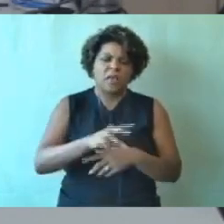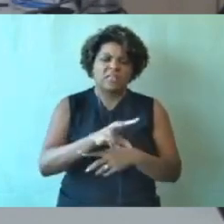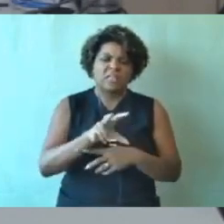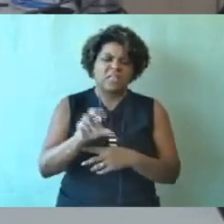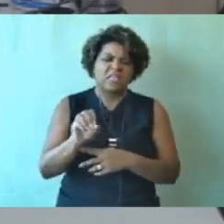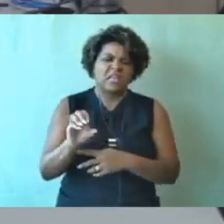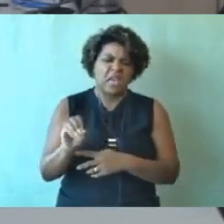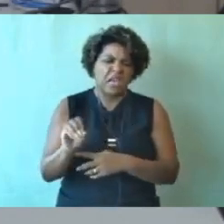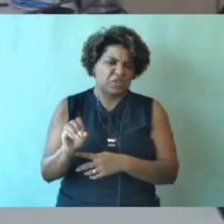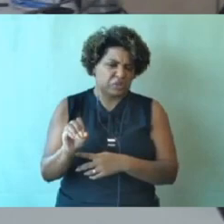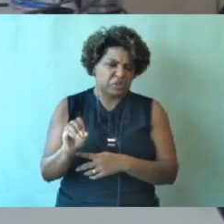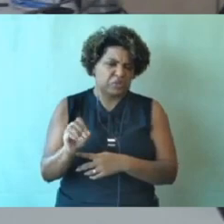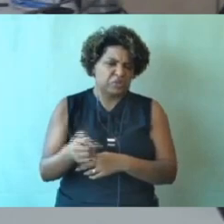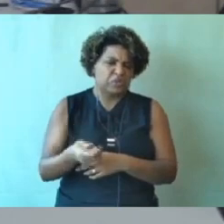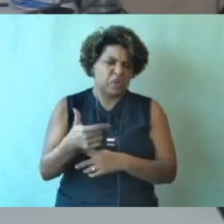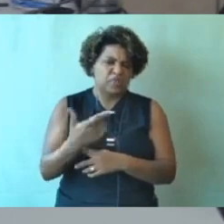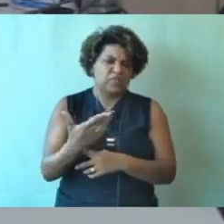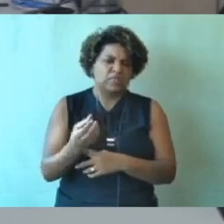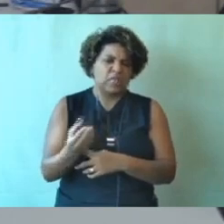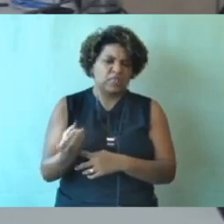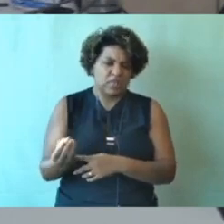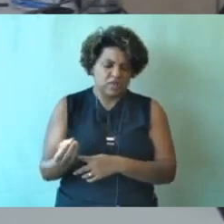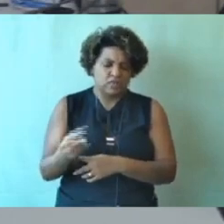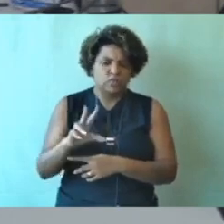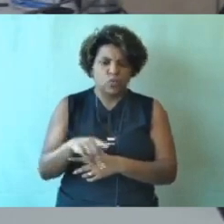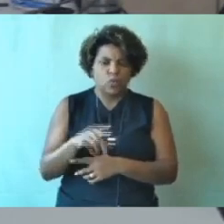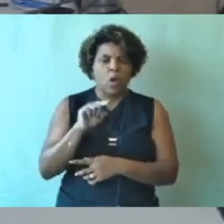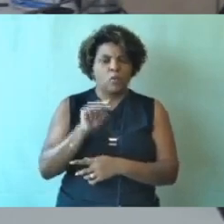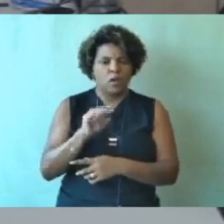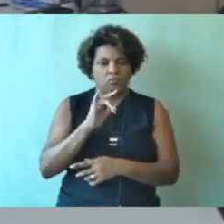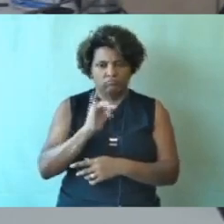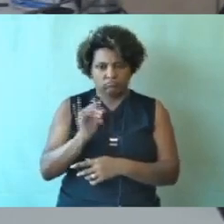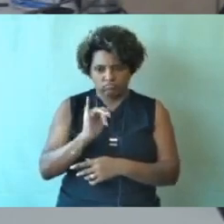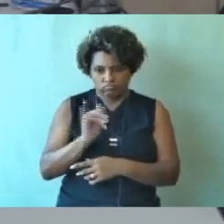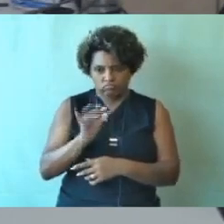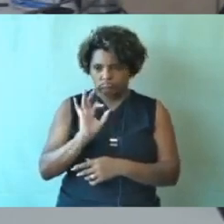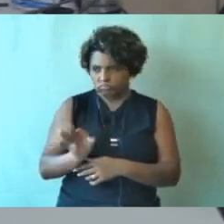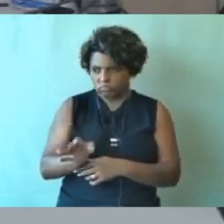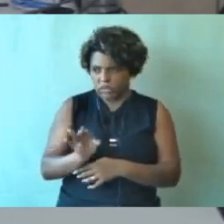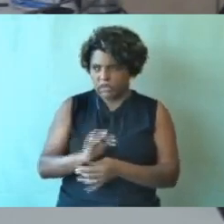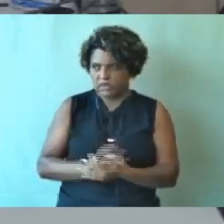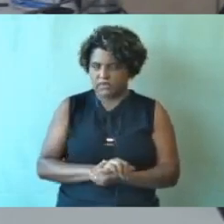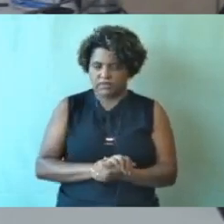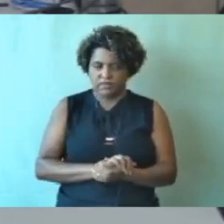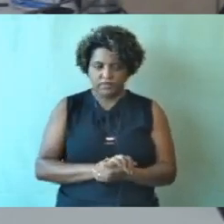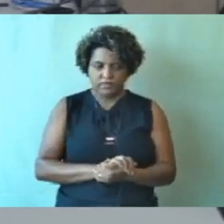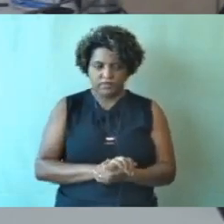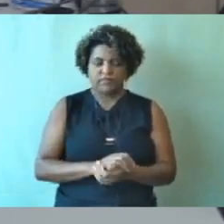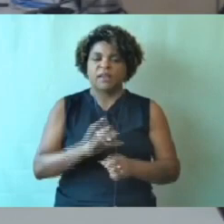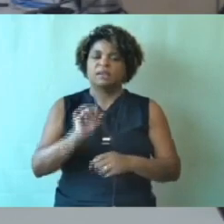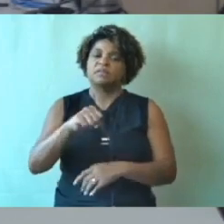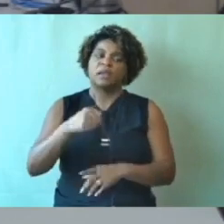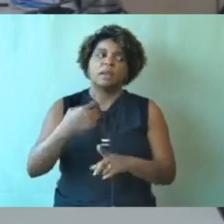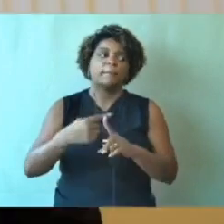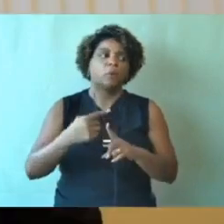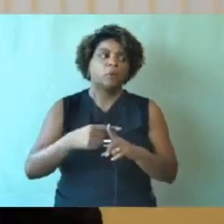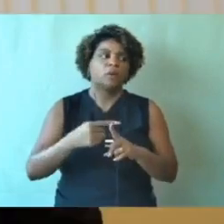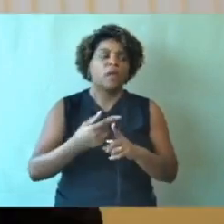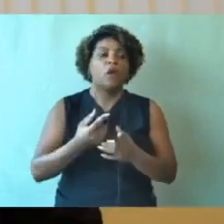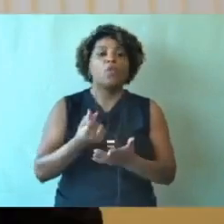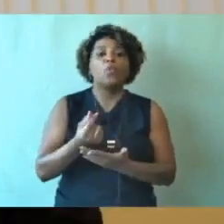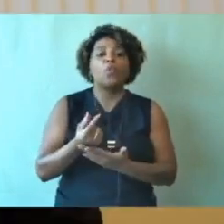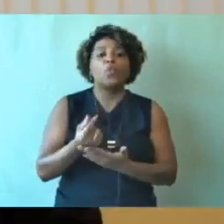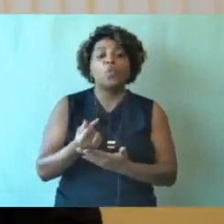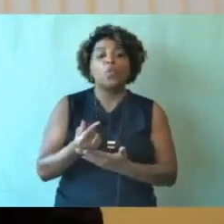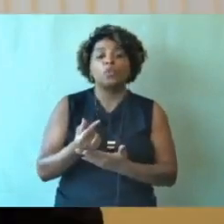que é o que o senhor disse, não é isso, senhor Rubens? Exatamente, okay. Porque o custo de carro usado, de operar com veículo